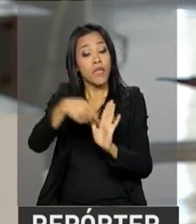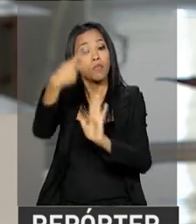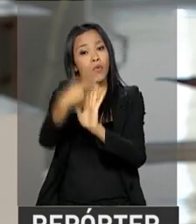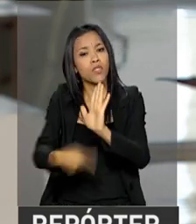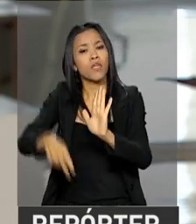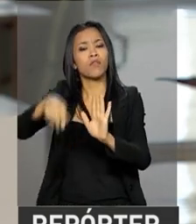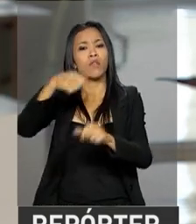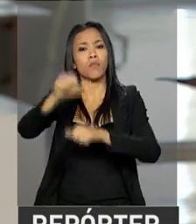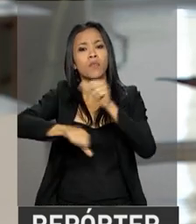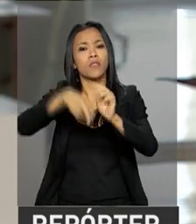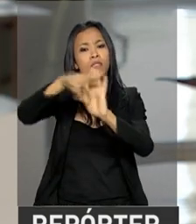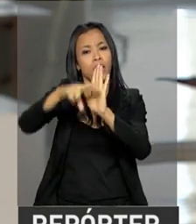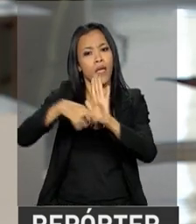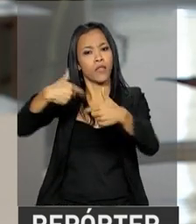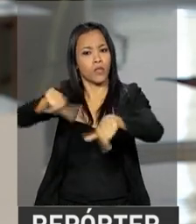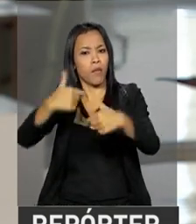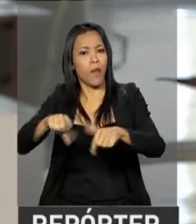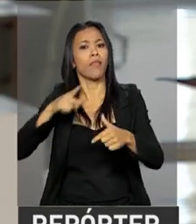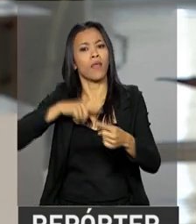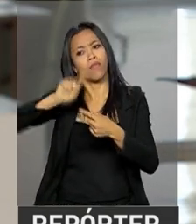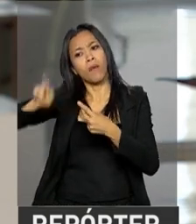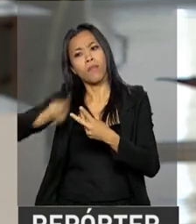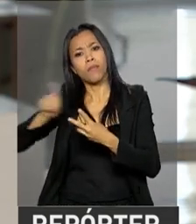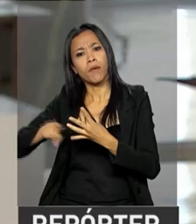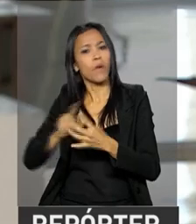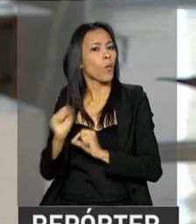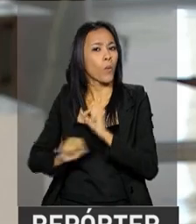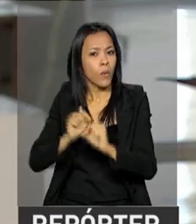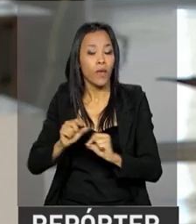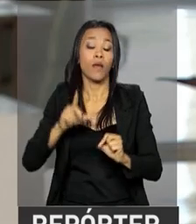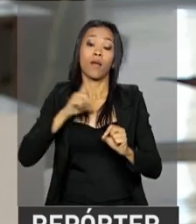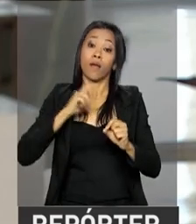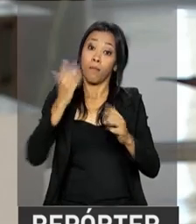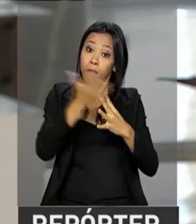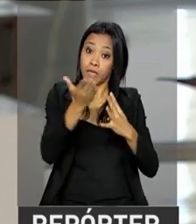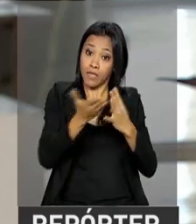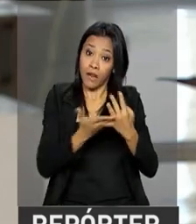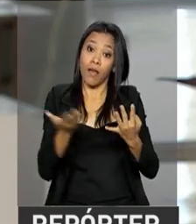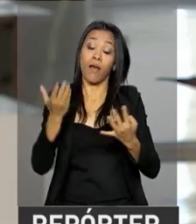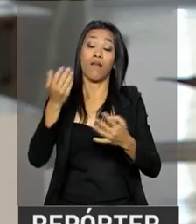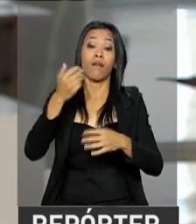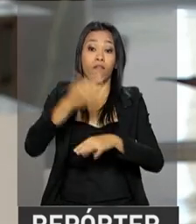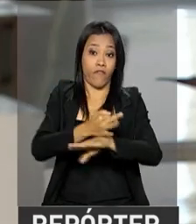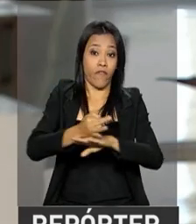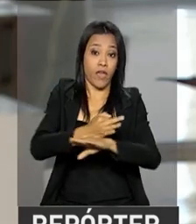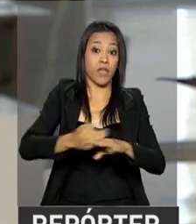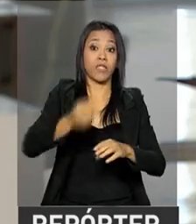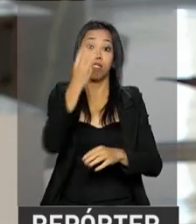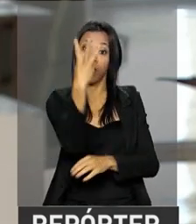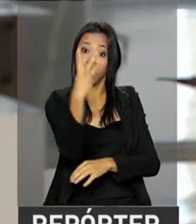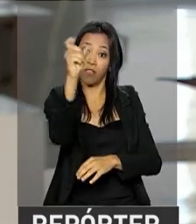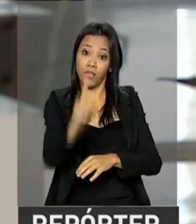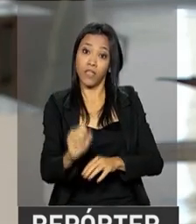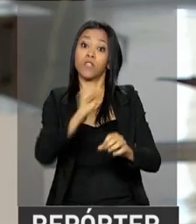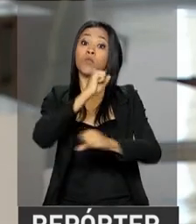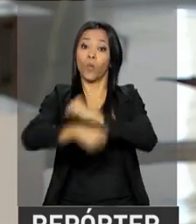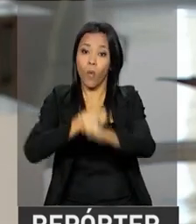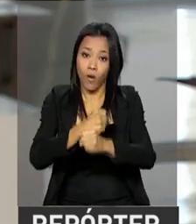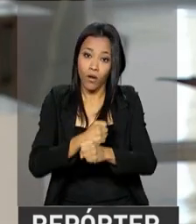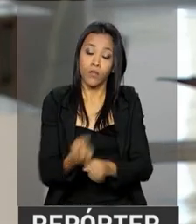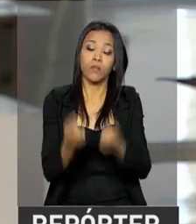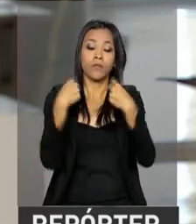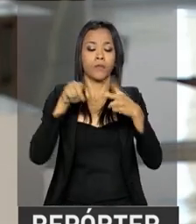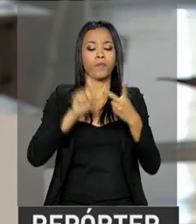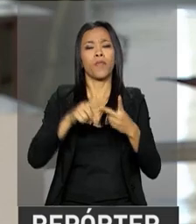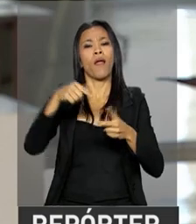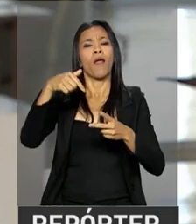trabalhista prevê, entre outras medidas, a possibilidade de parcelamento de férias em até 3 períodos ao ano, regras para a